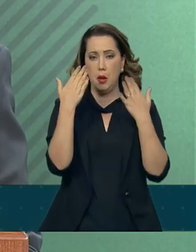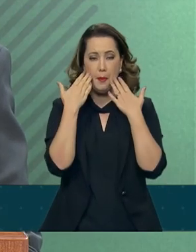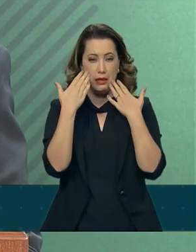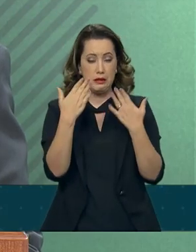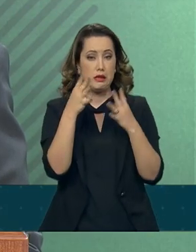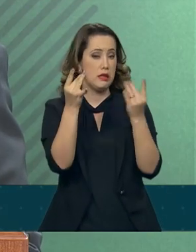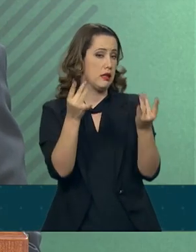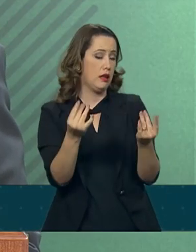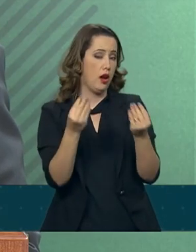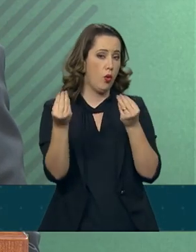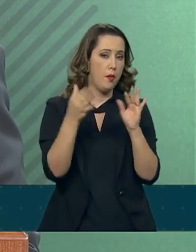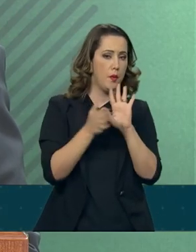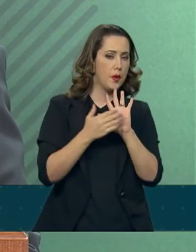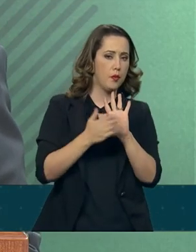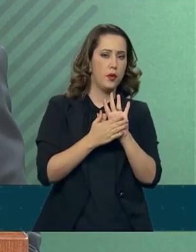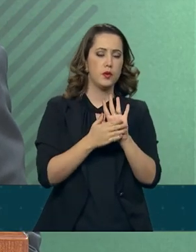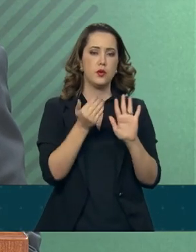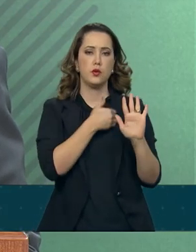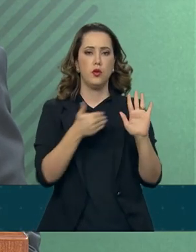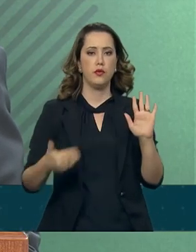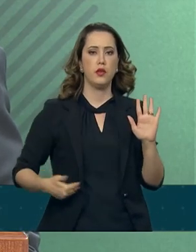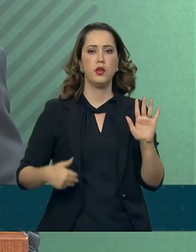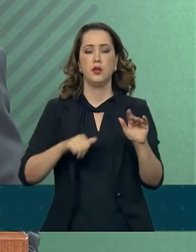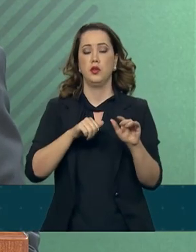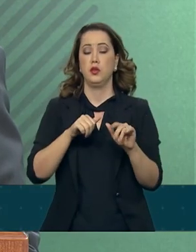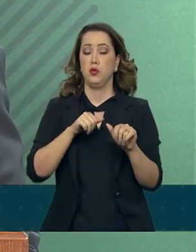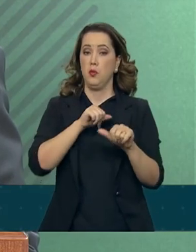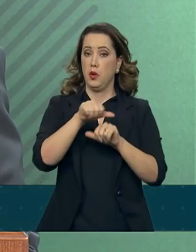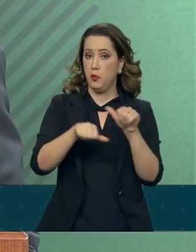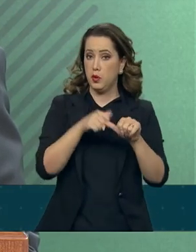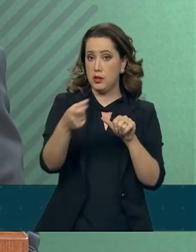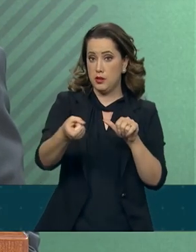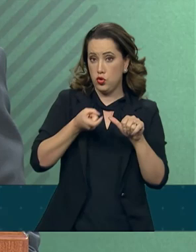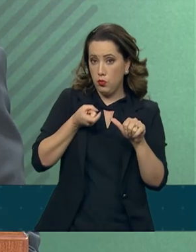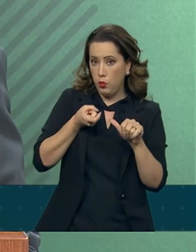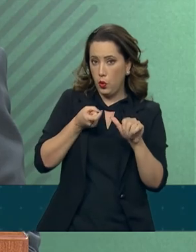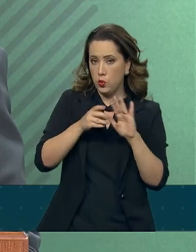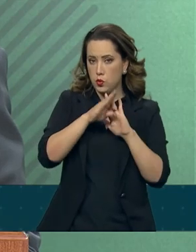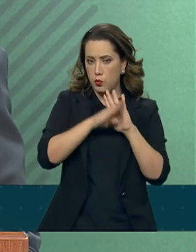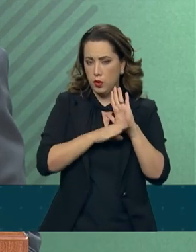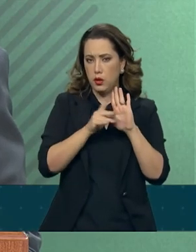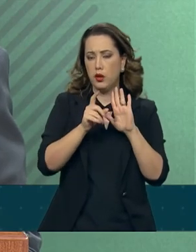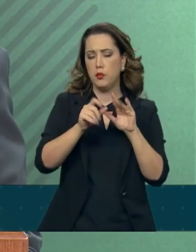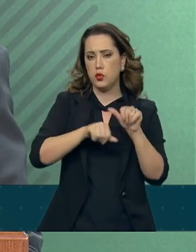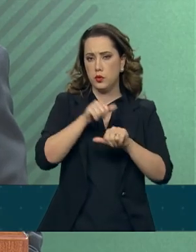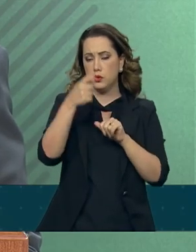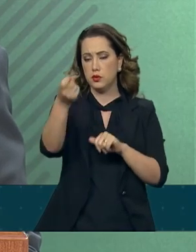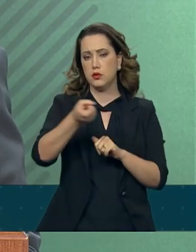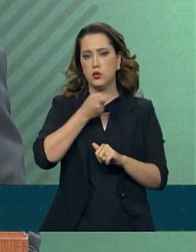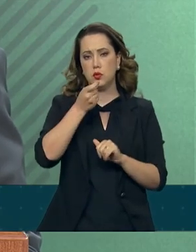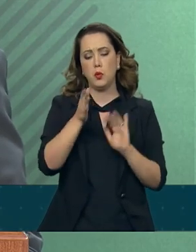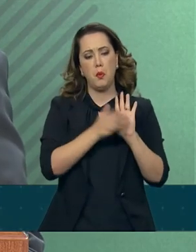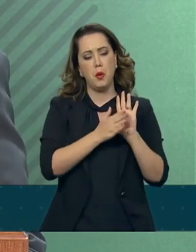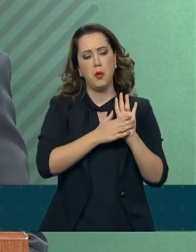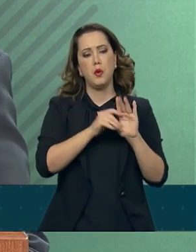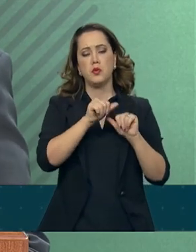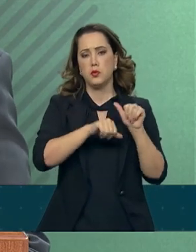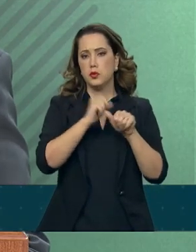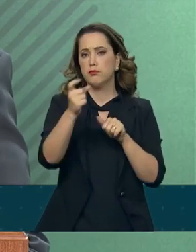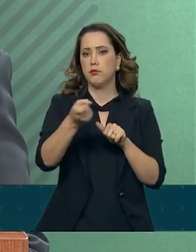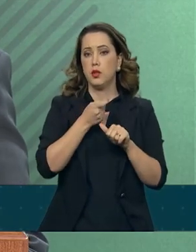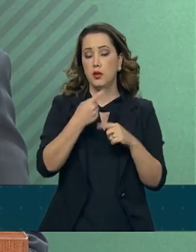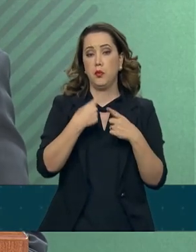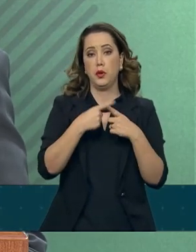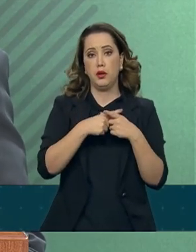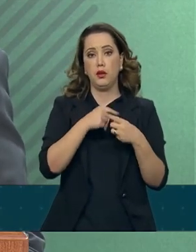governo que trata da reforma tributária destacando que essa proposta está fixada em